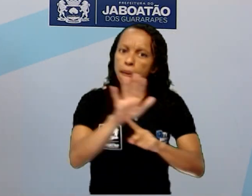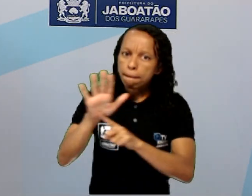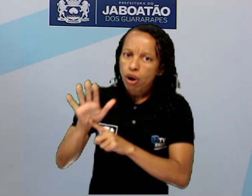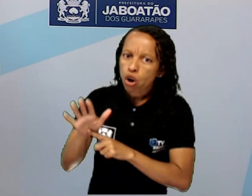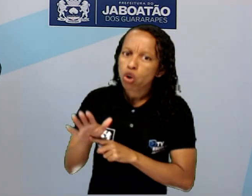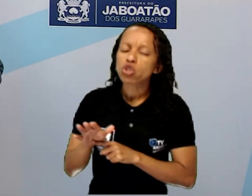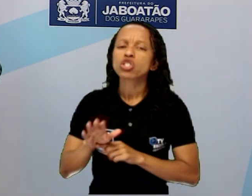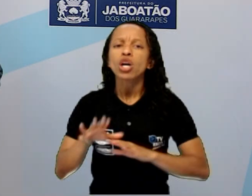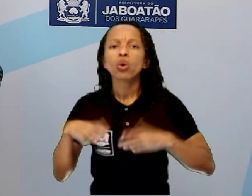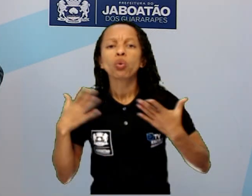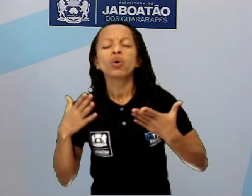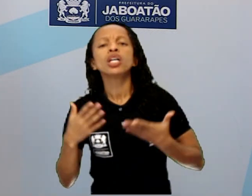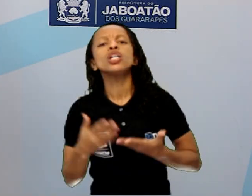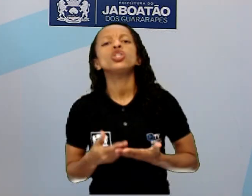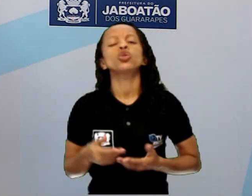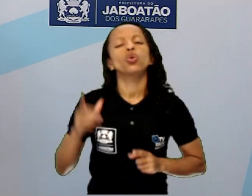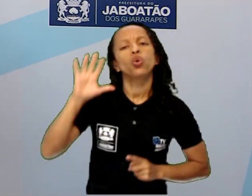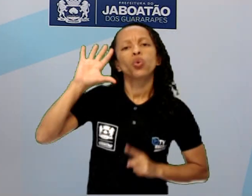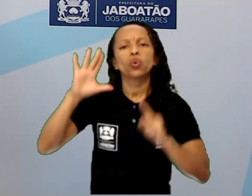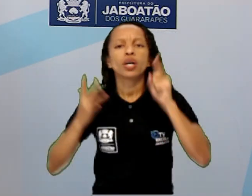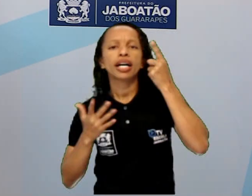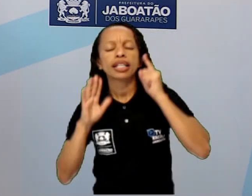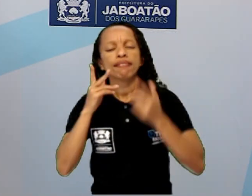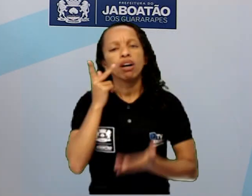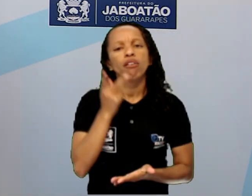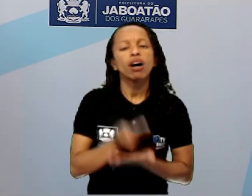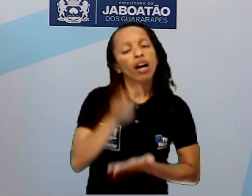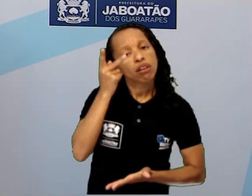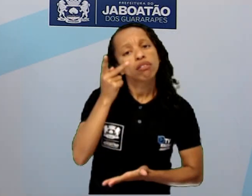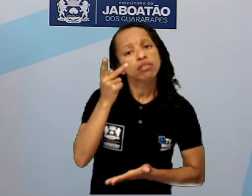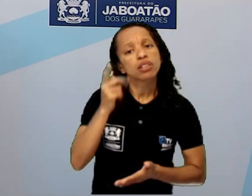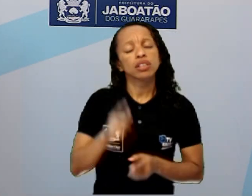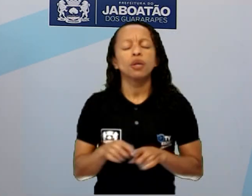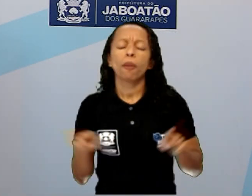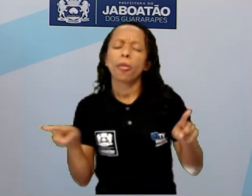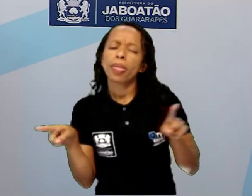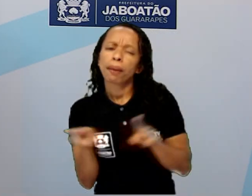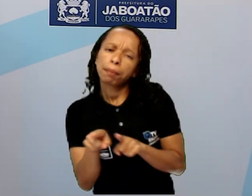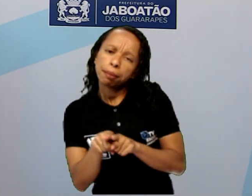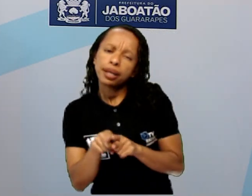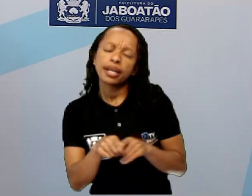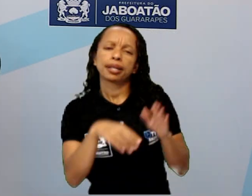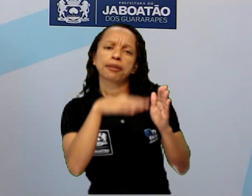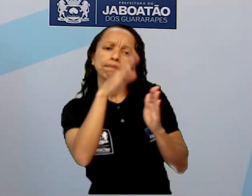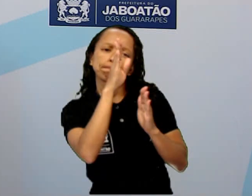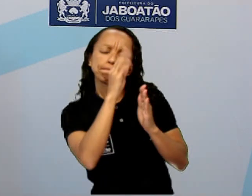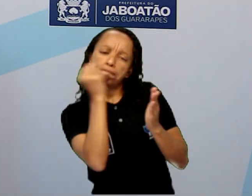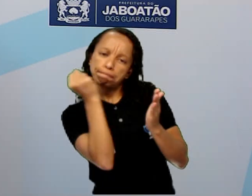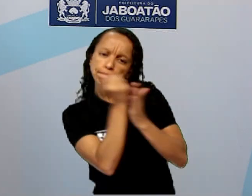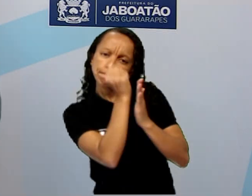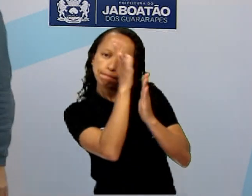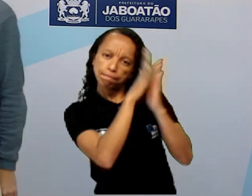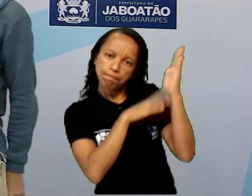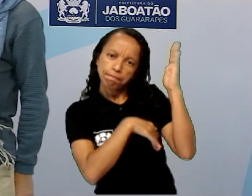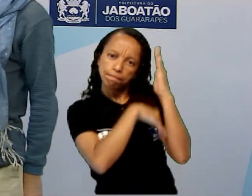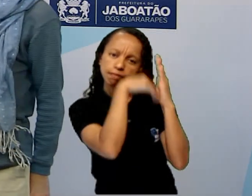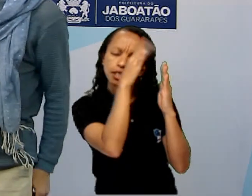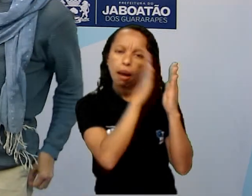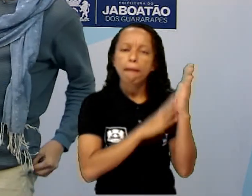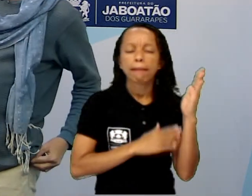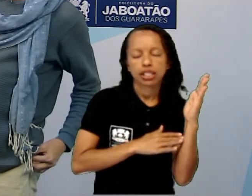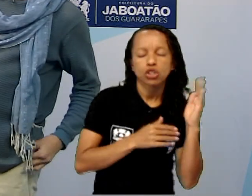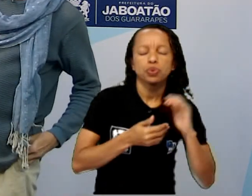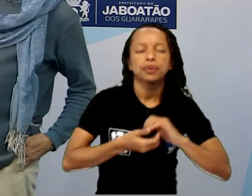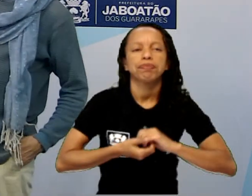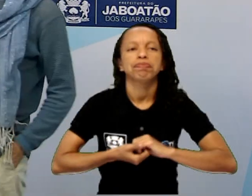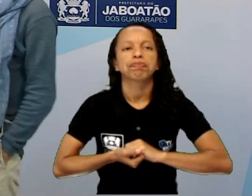Por quê? A Páscoa só começa depois da quarta-feira de cinzas, como a gente vai ver daqui a pouco, ok? Então, a gente tem aí algumas